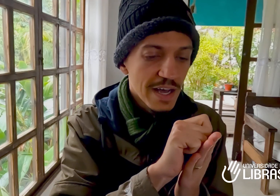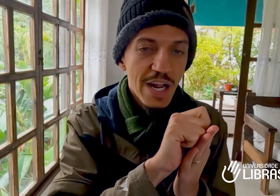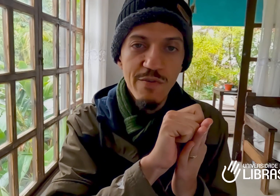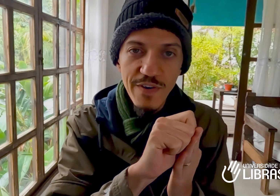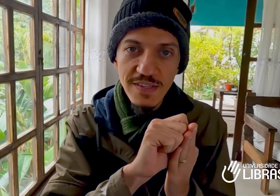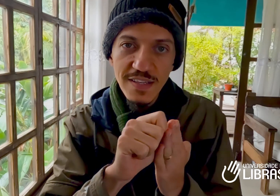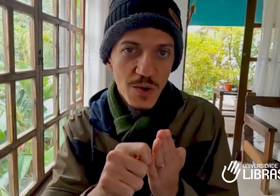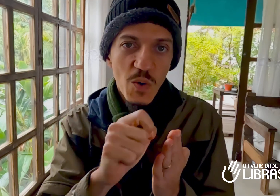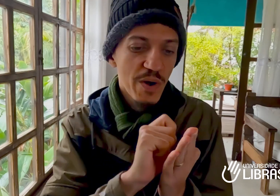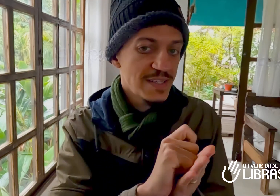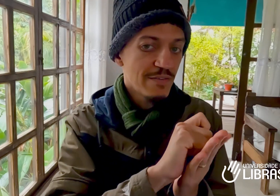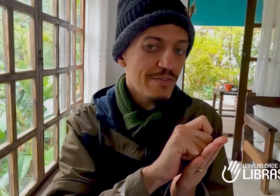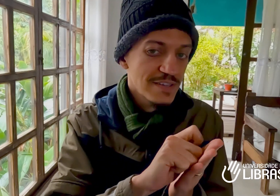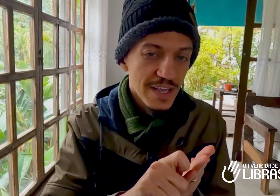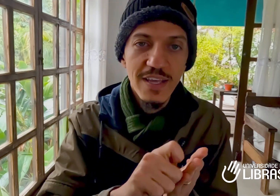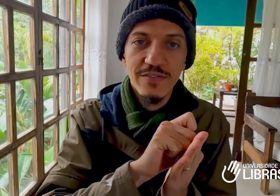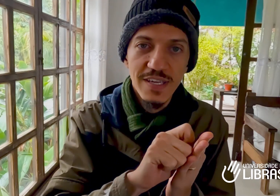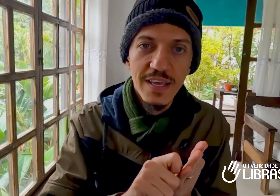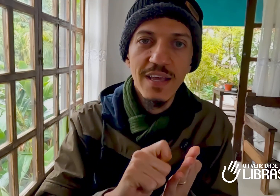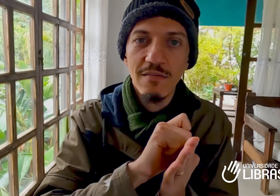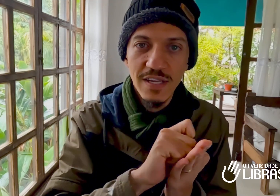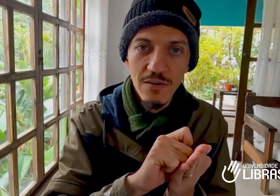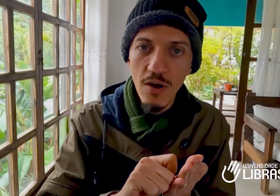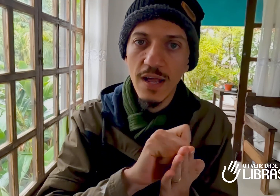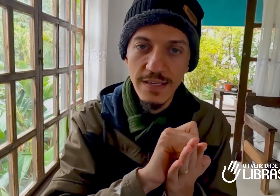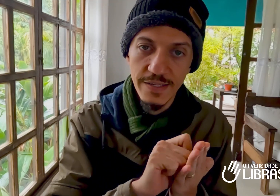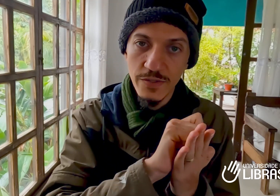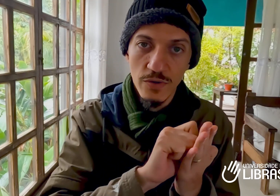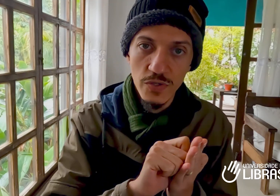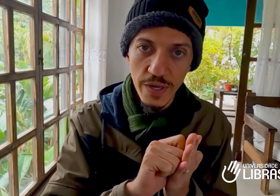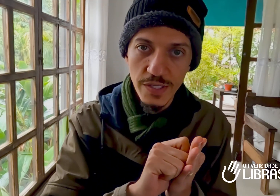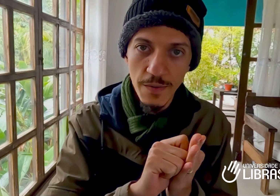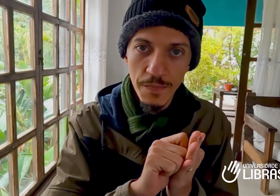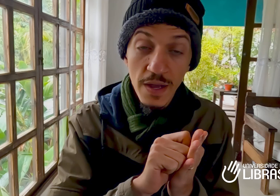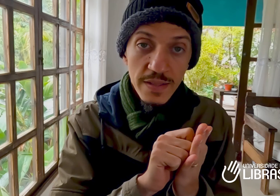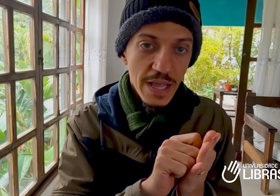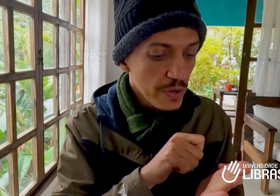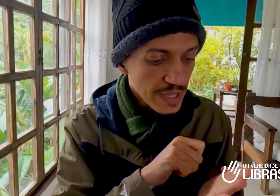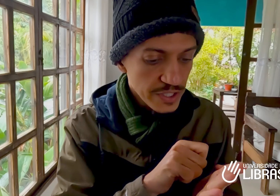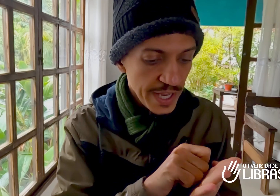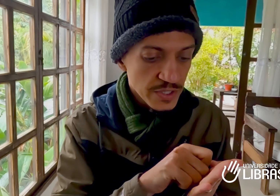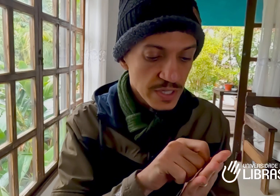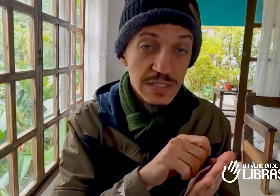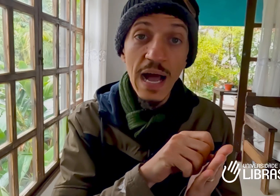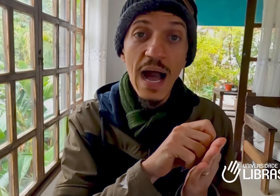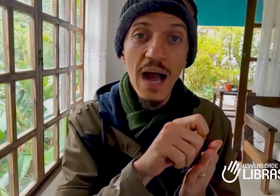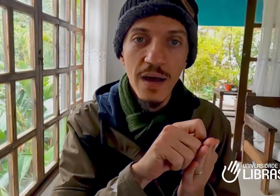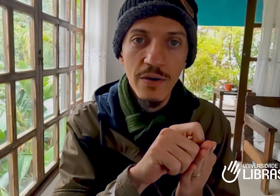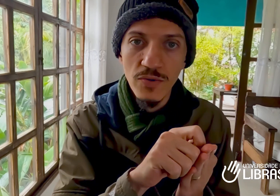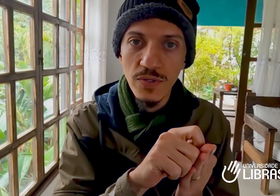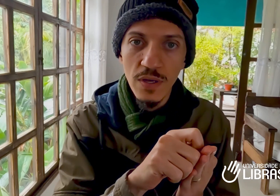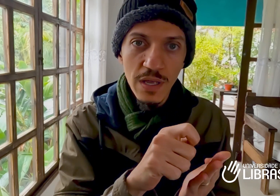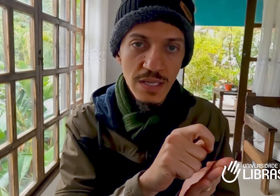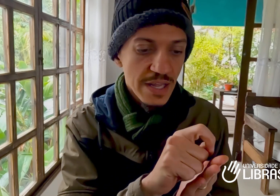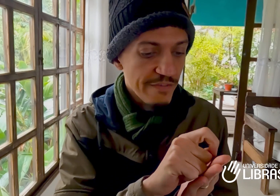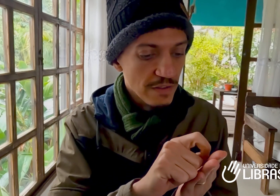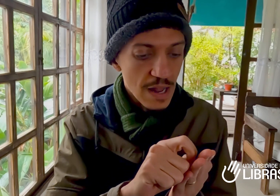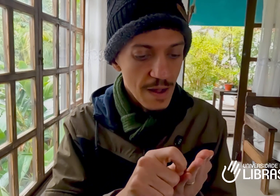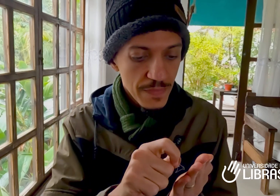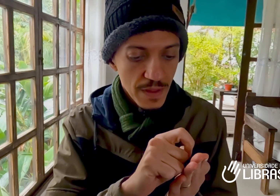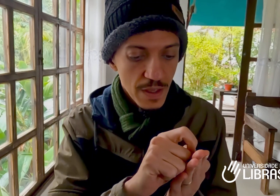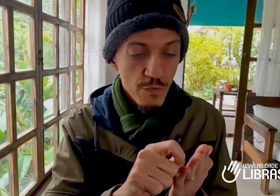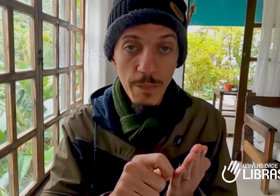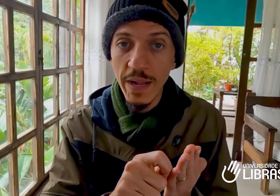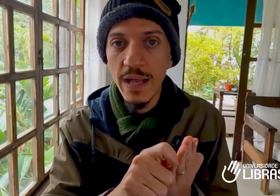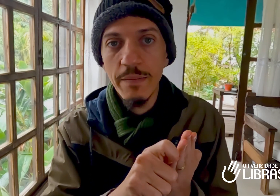esse ano eu vou fazer tal coisa, eu vou fazer isso, fazer aquilo. Você coloca lá essas resoluções. Tem muita gente que está há anos escrevendo